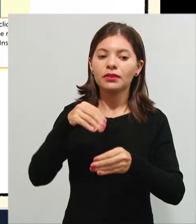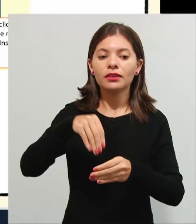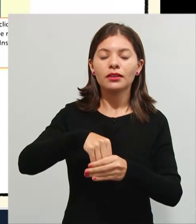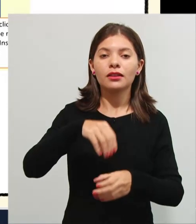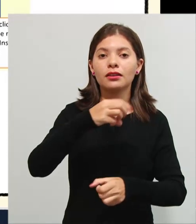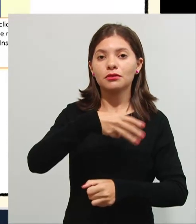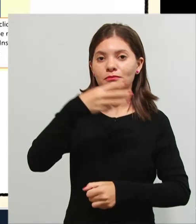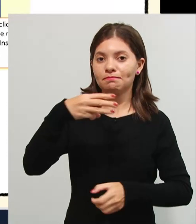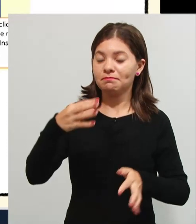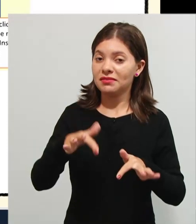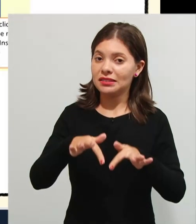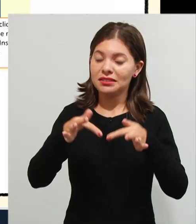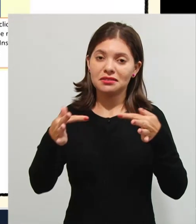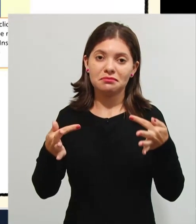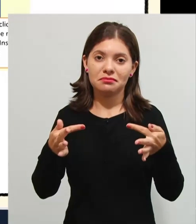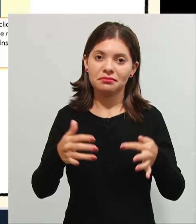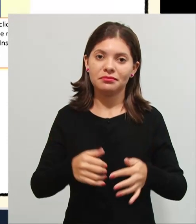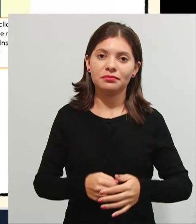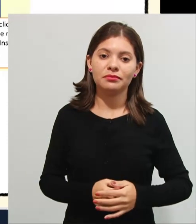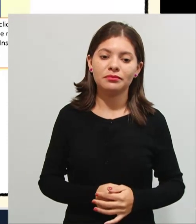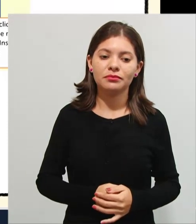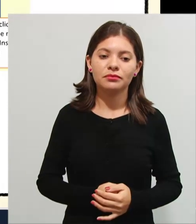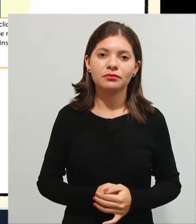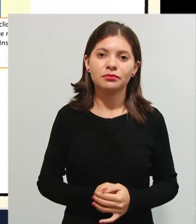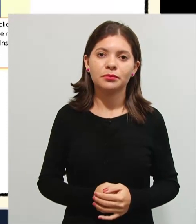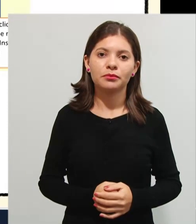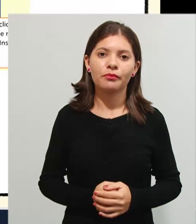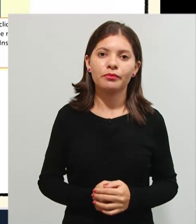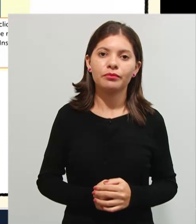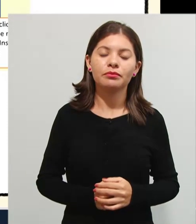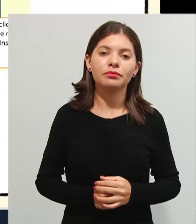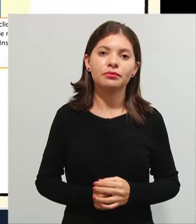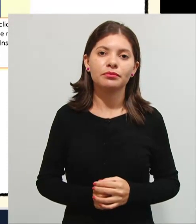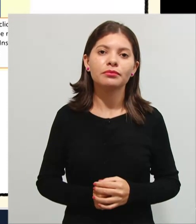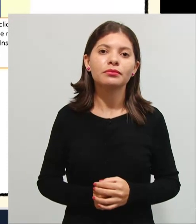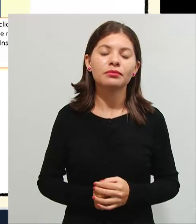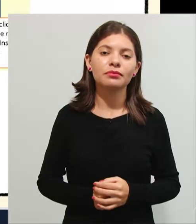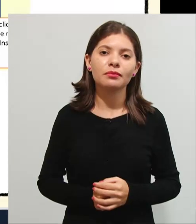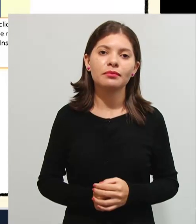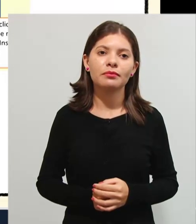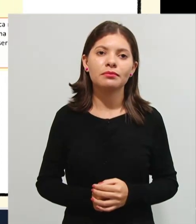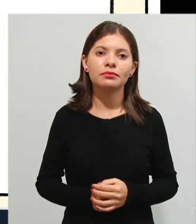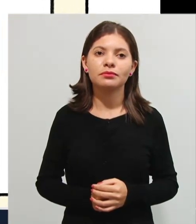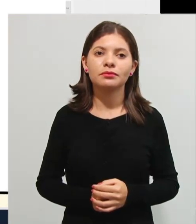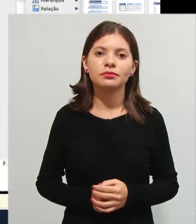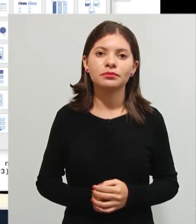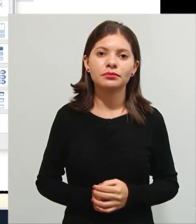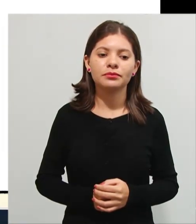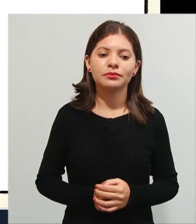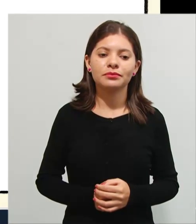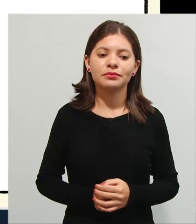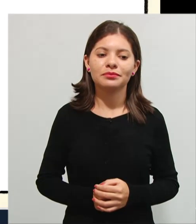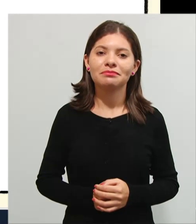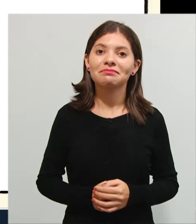inserindo imagens e formas dentro do Word, de forma simples e intuitiva.